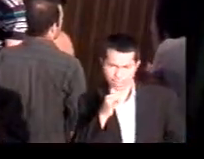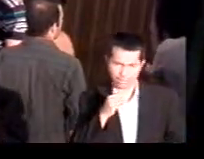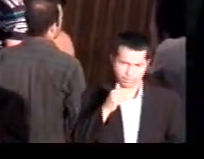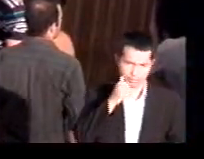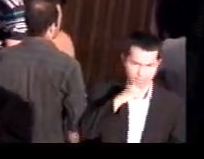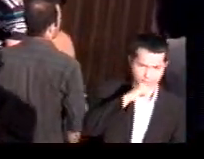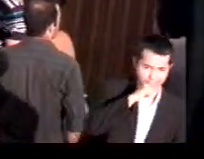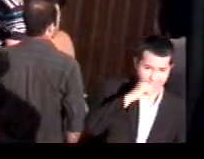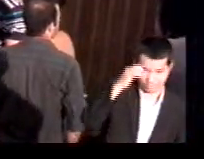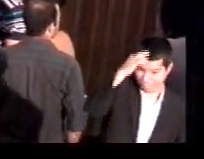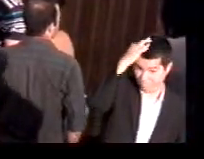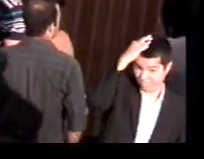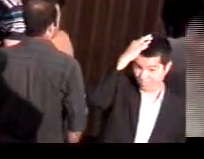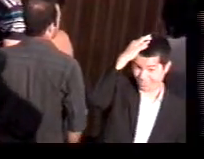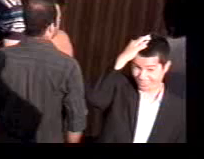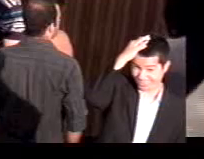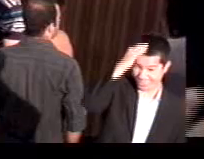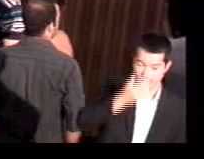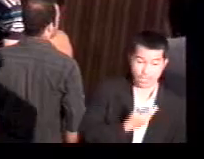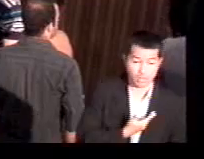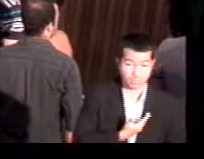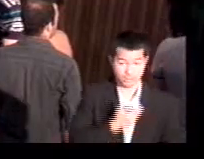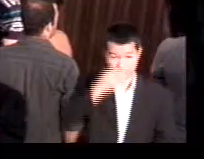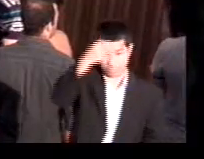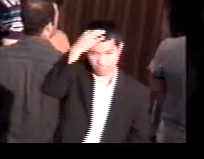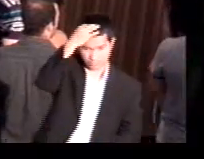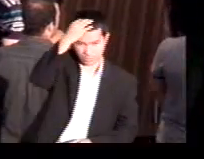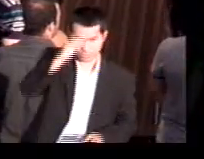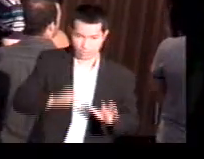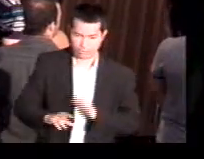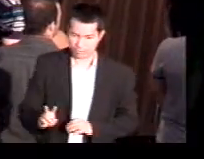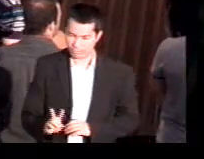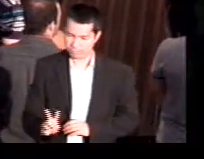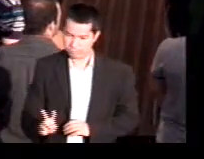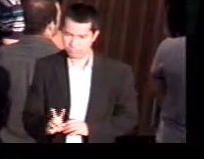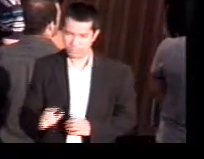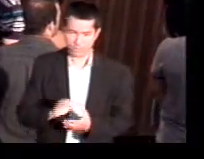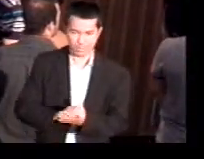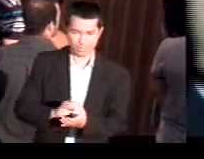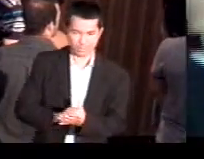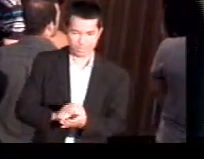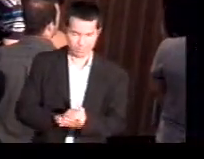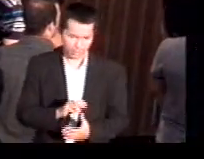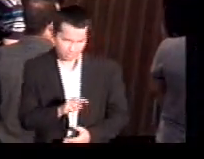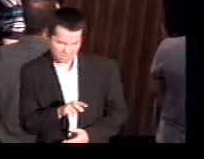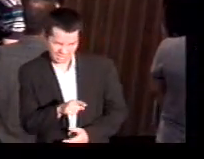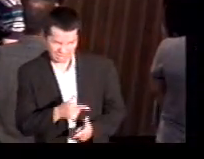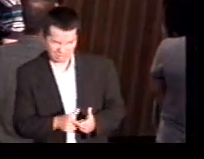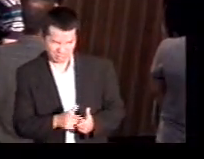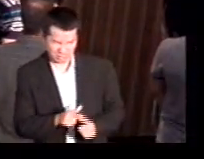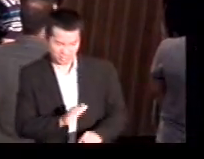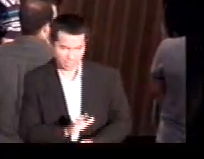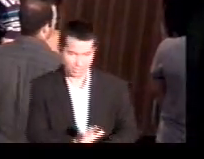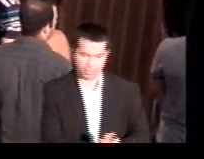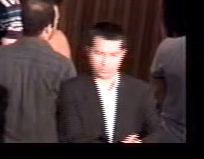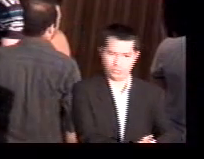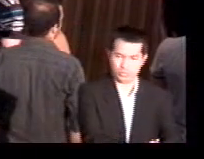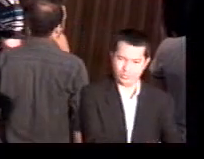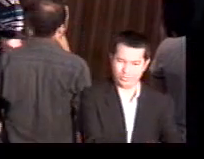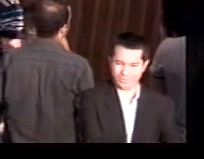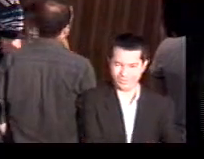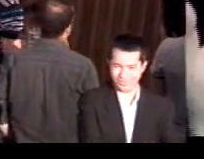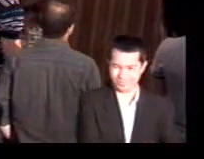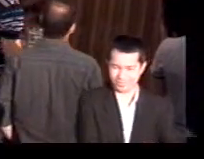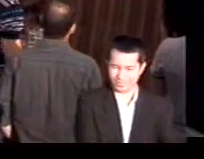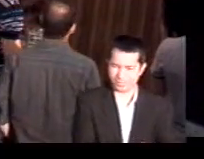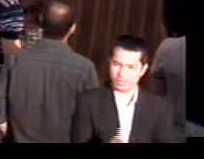espiritual, alguém que vai caminhar junto. O casal está tendo problema, procura um casal maduro, cheio do Espírito Santo, e